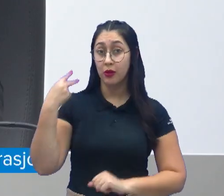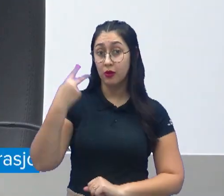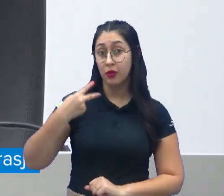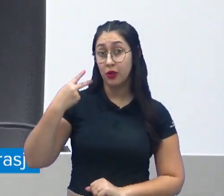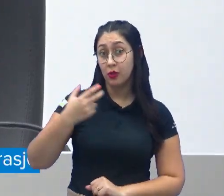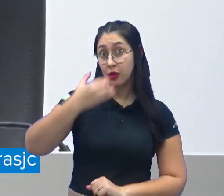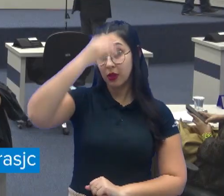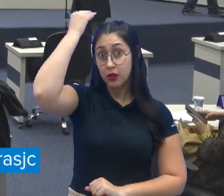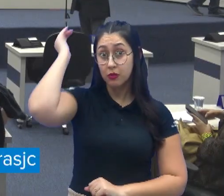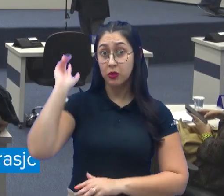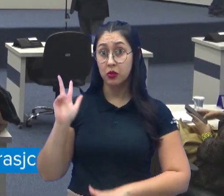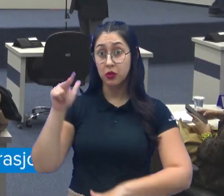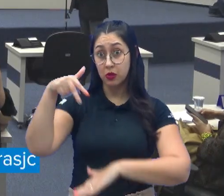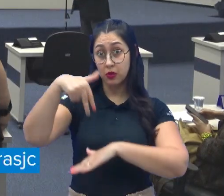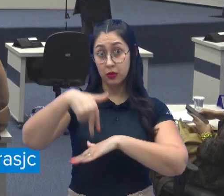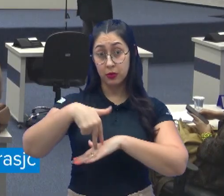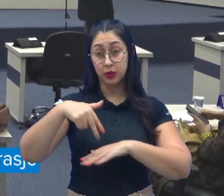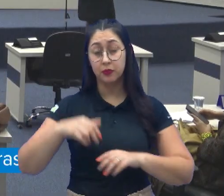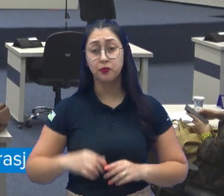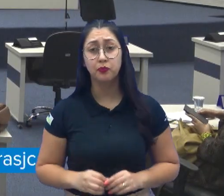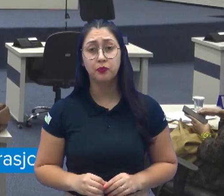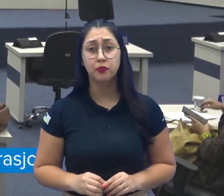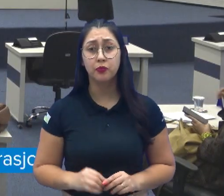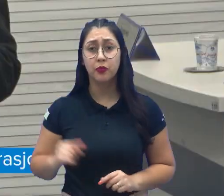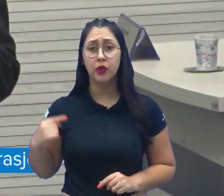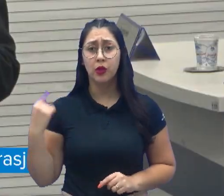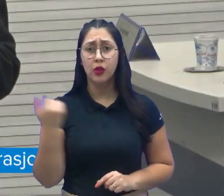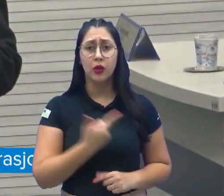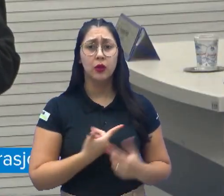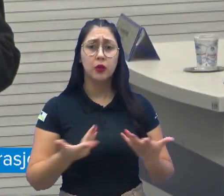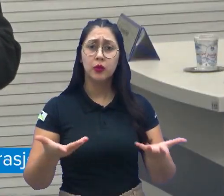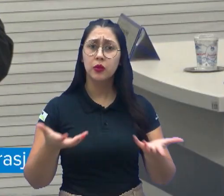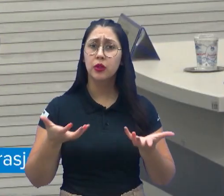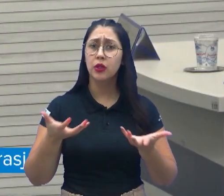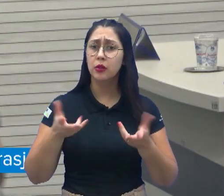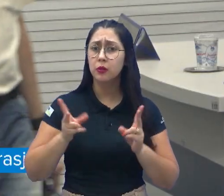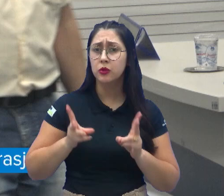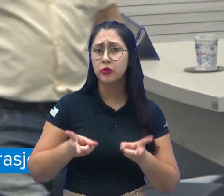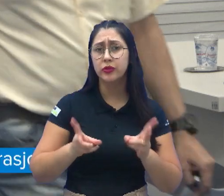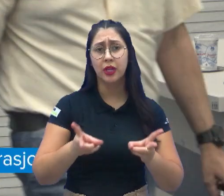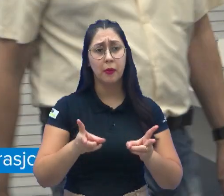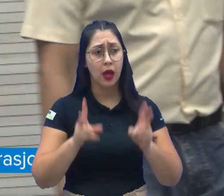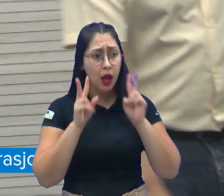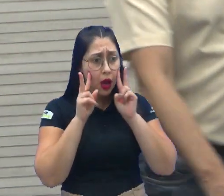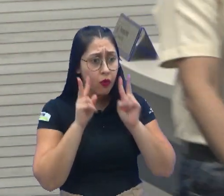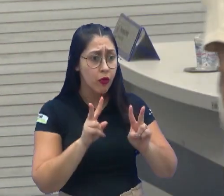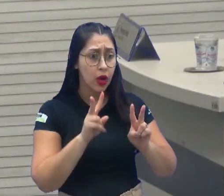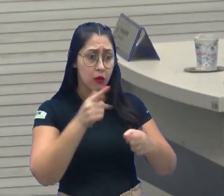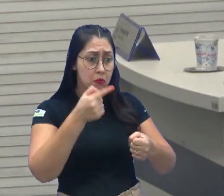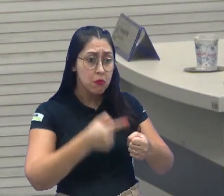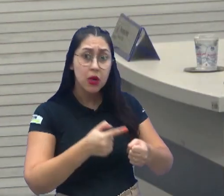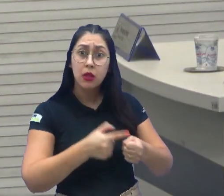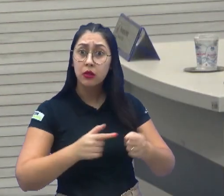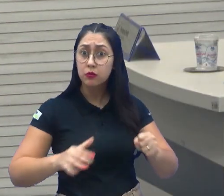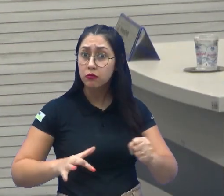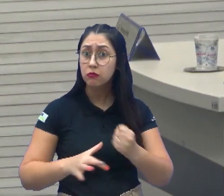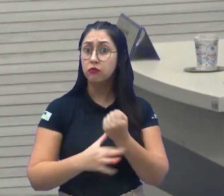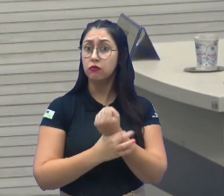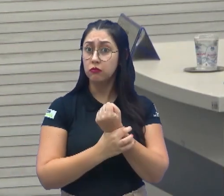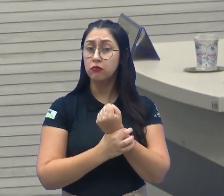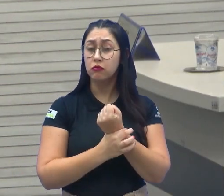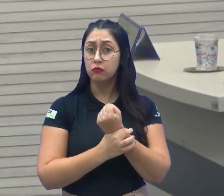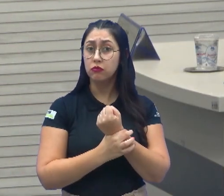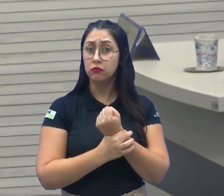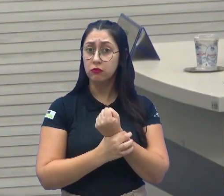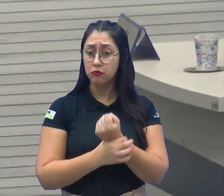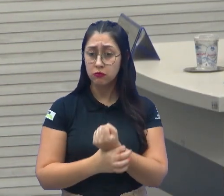Abranches. Nós queremos sempre ver uma cidade segura, cada vez mais